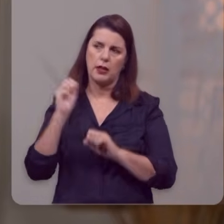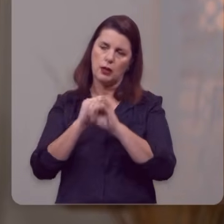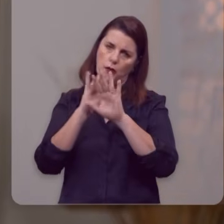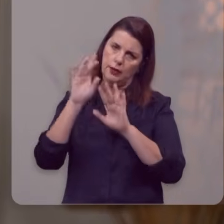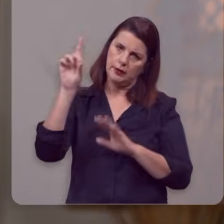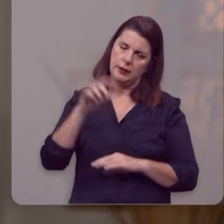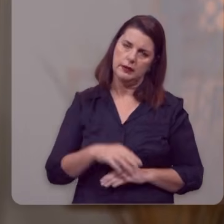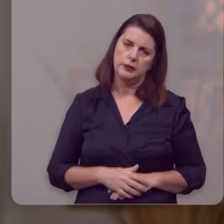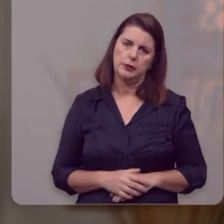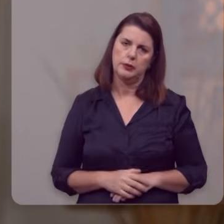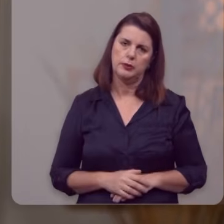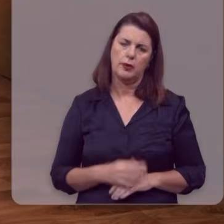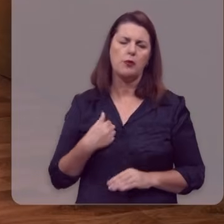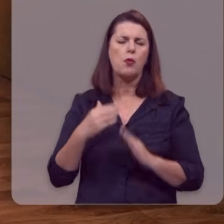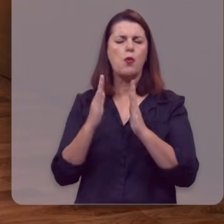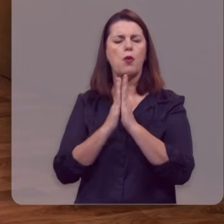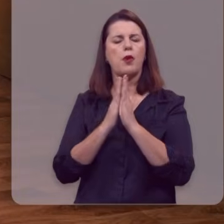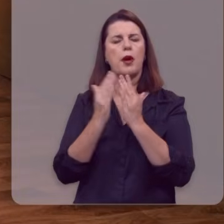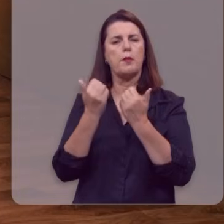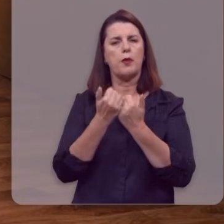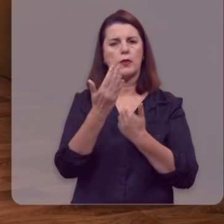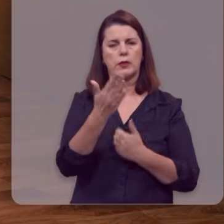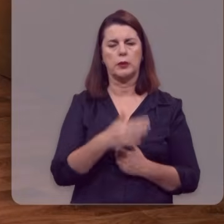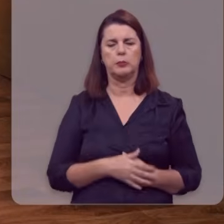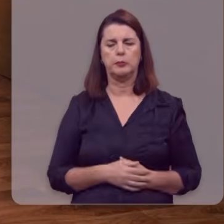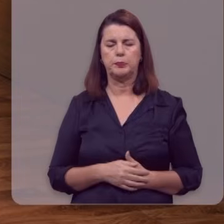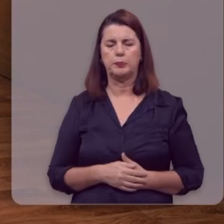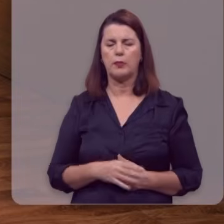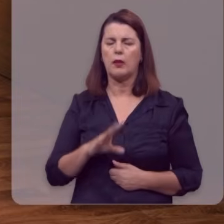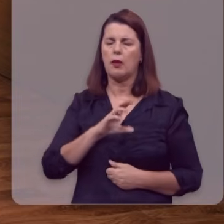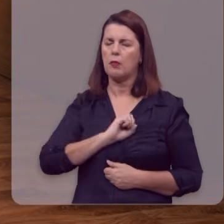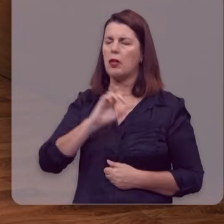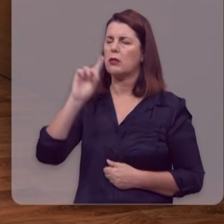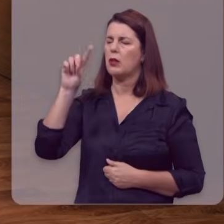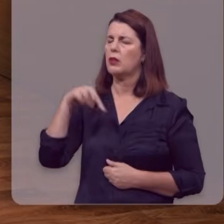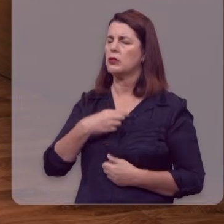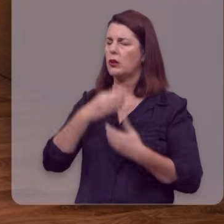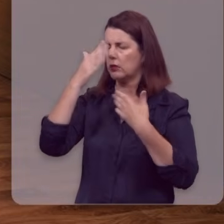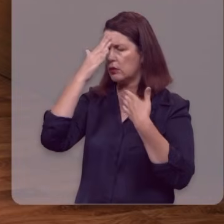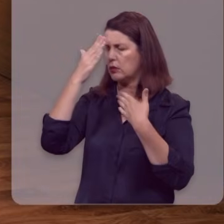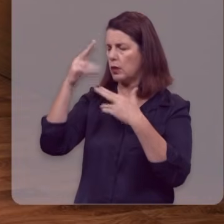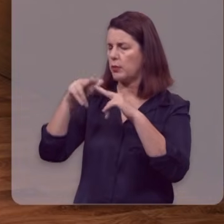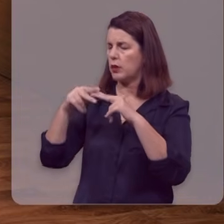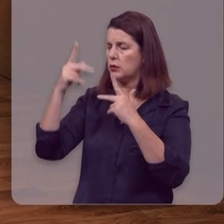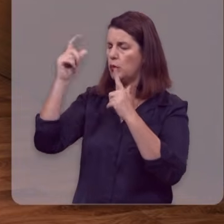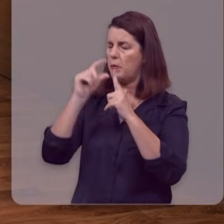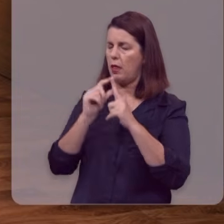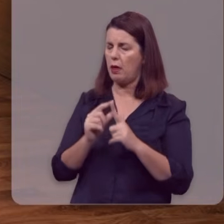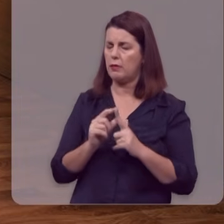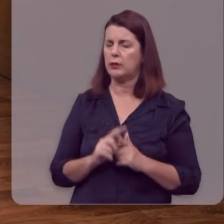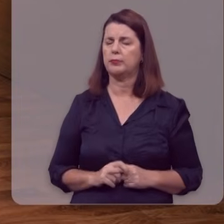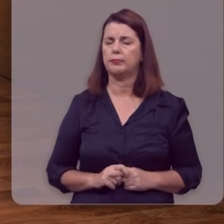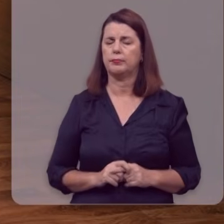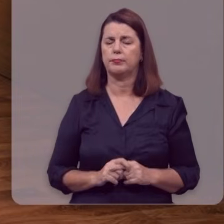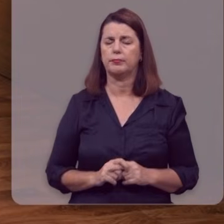para a glória de Deus. Eu vou orar com você. Querido Deus, nossa gratidão pela Tua